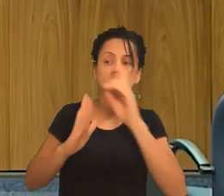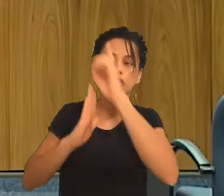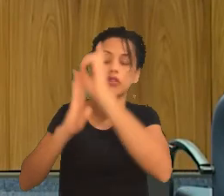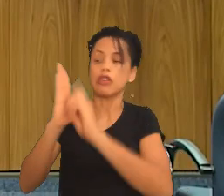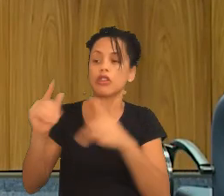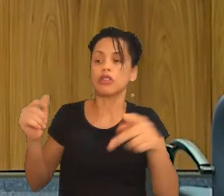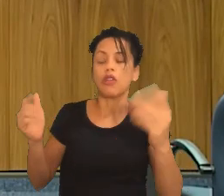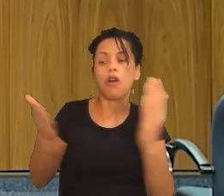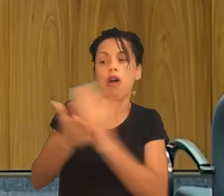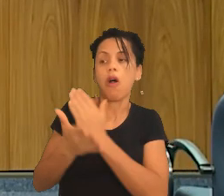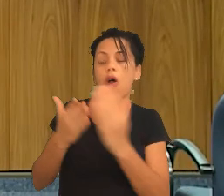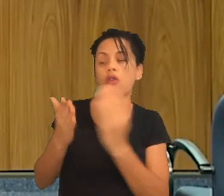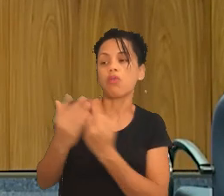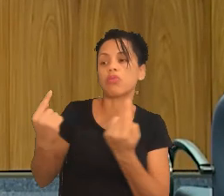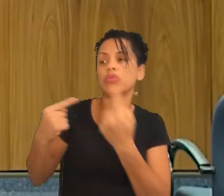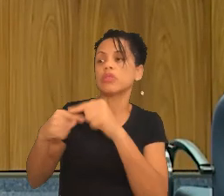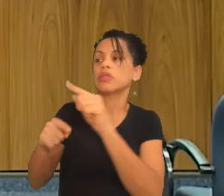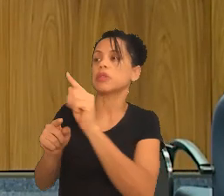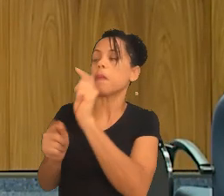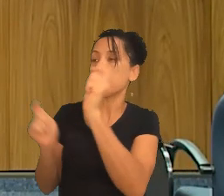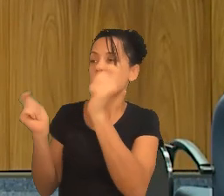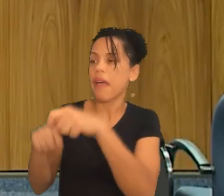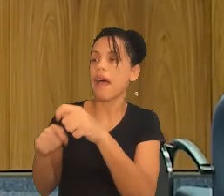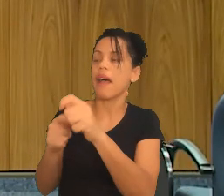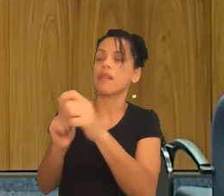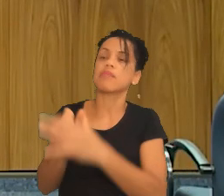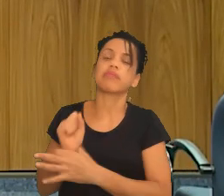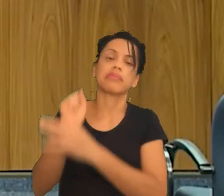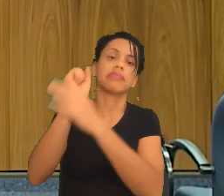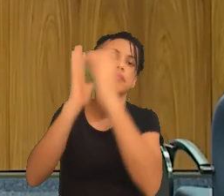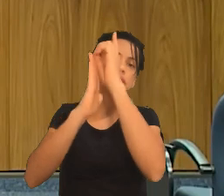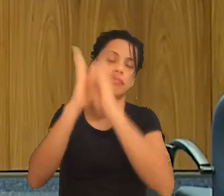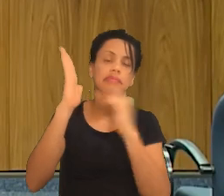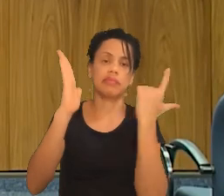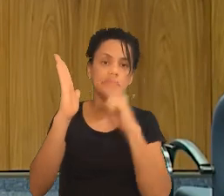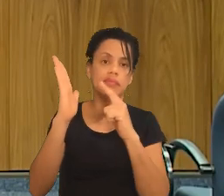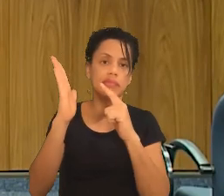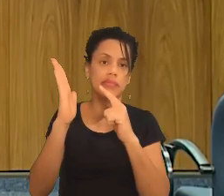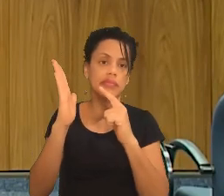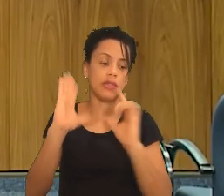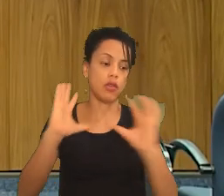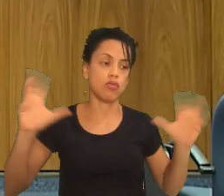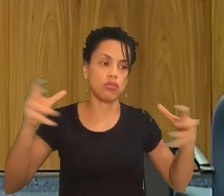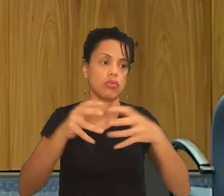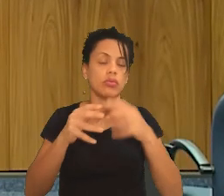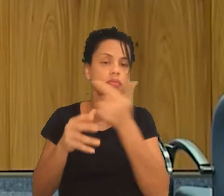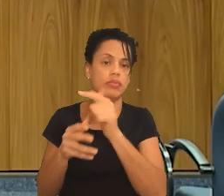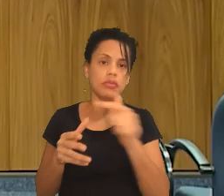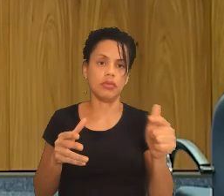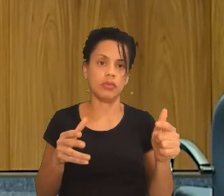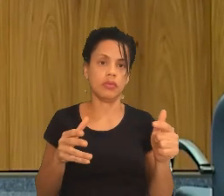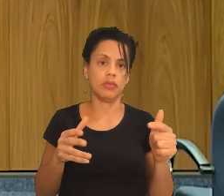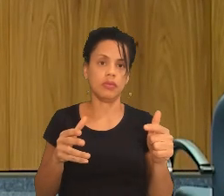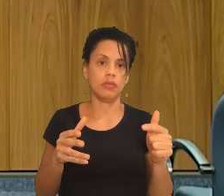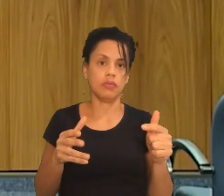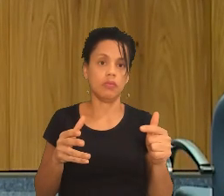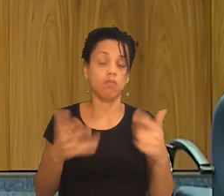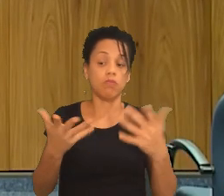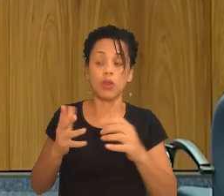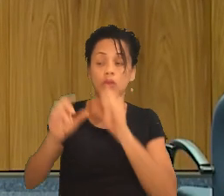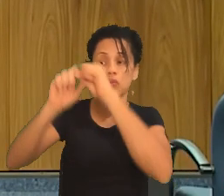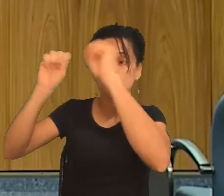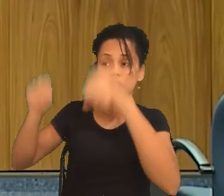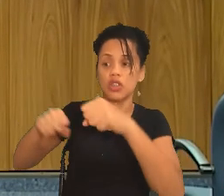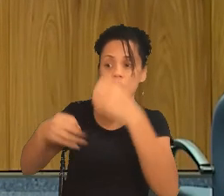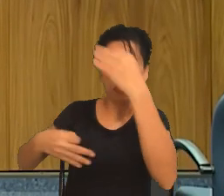coletividade. Então, nós não vamos reformar o sistema jurídico